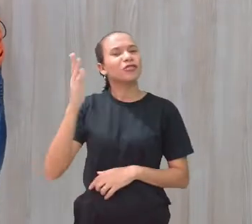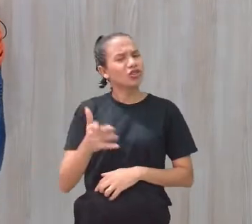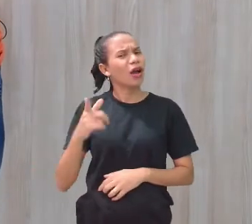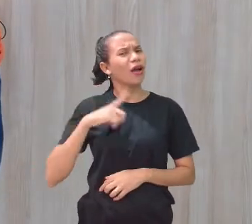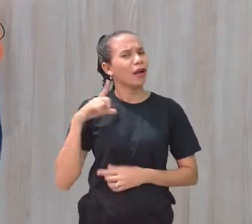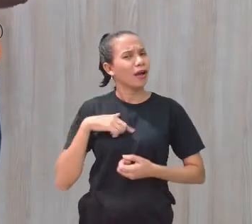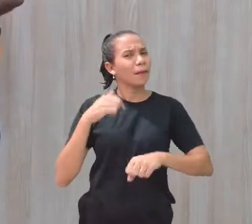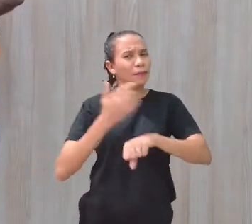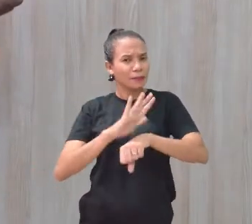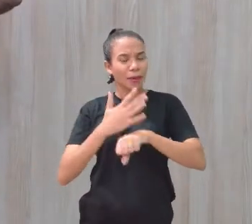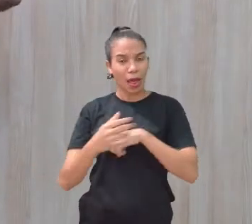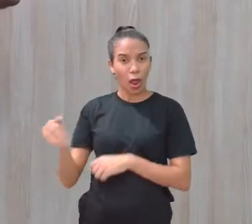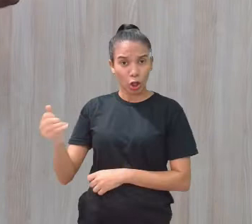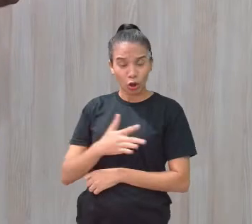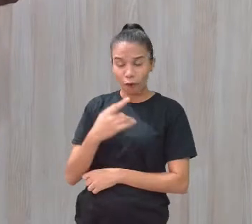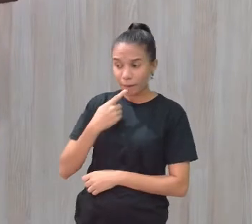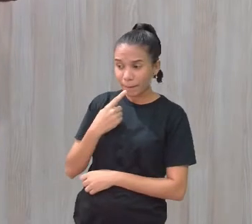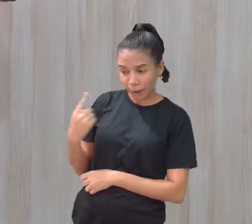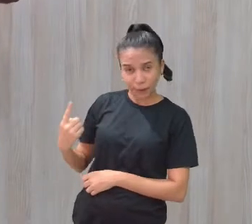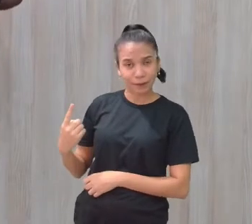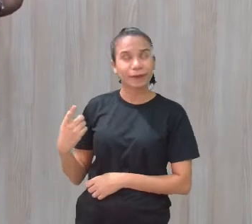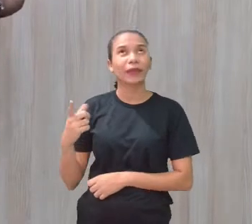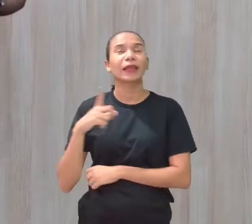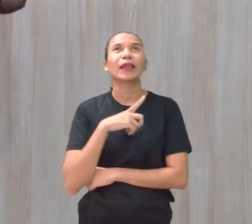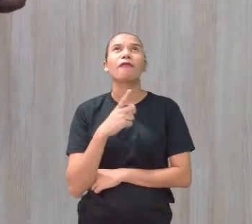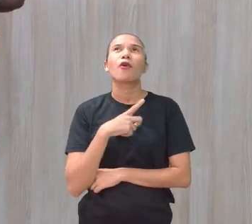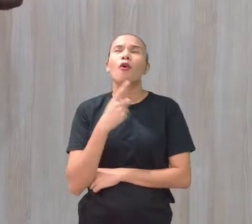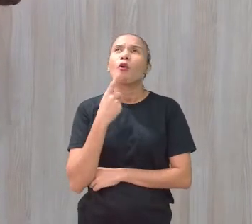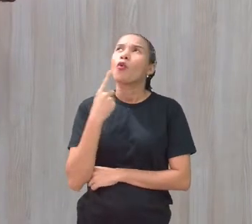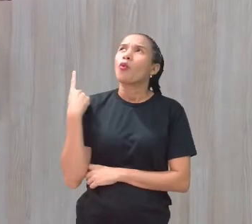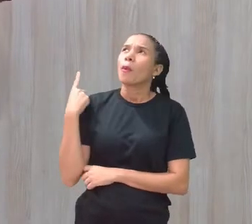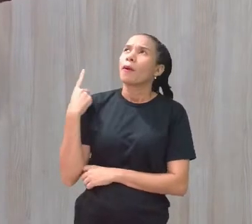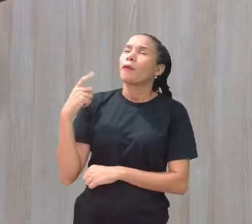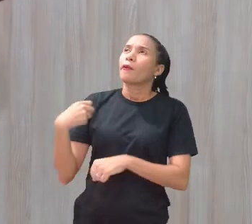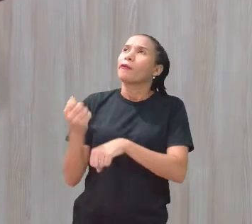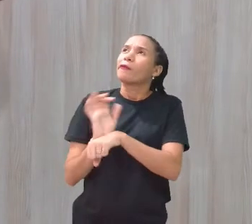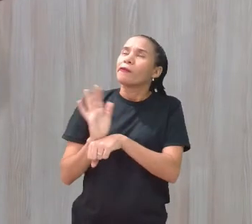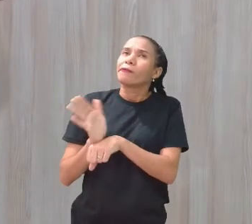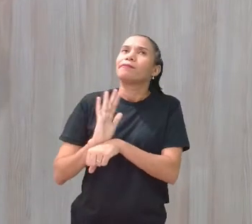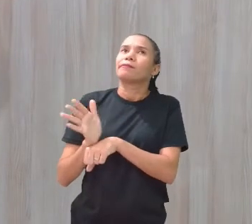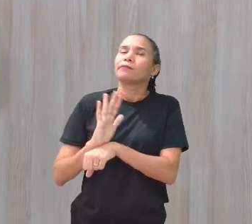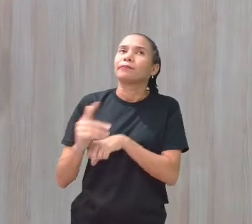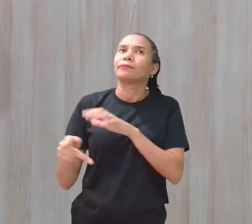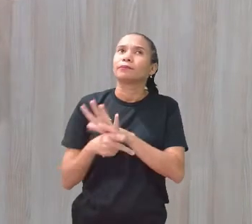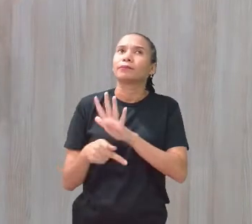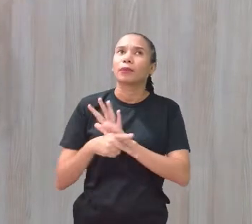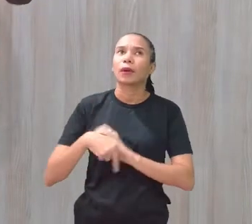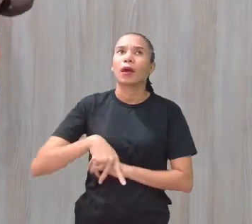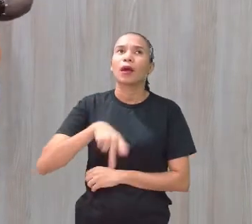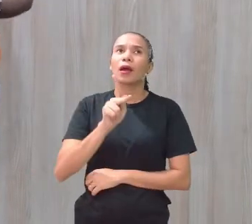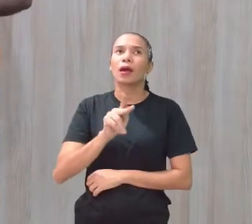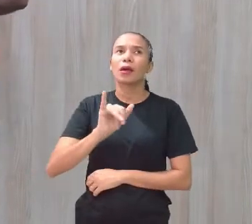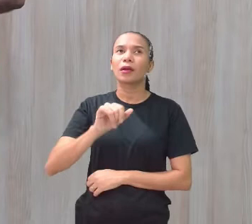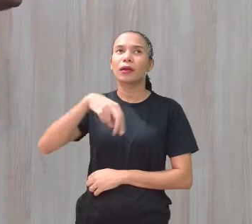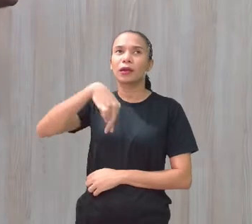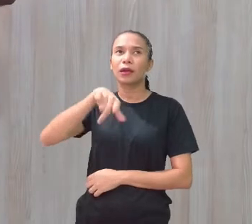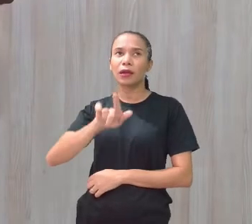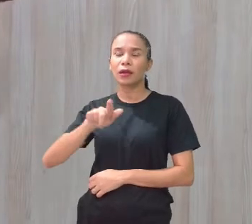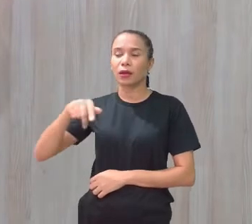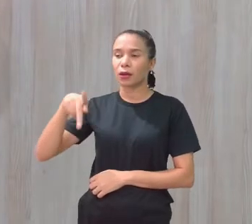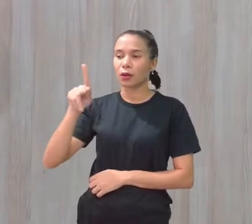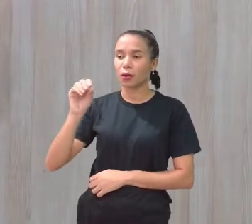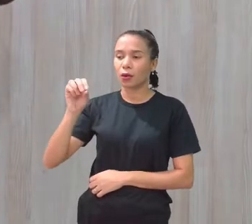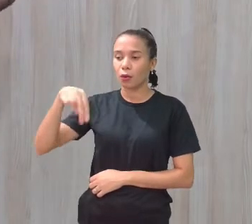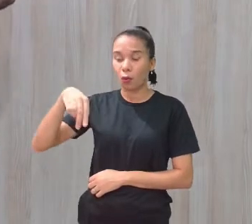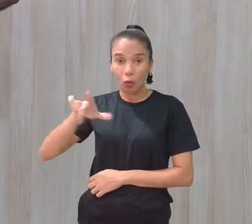bem mais recentes, né? A última versão que a gente teve, né, do filme o King Kong, né, propriamente dito,